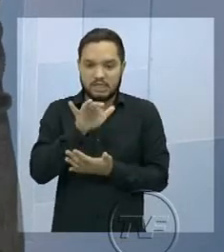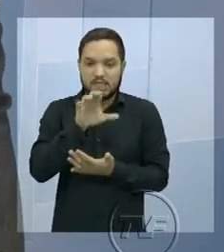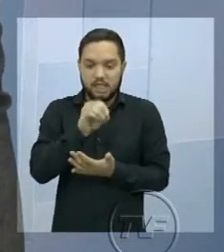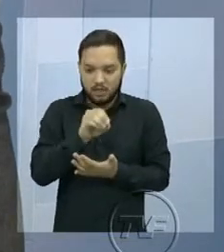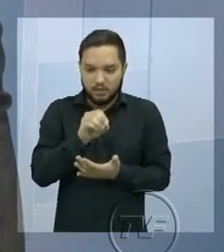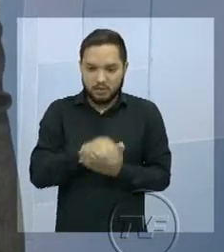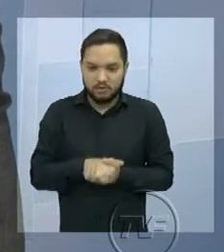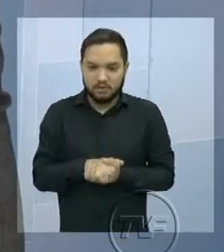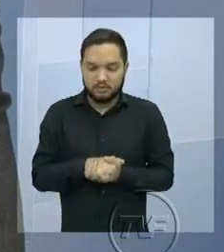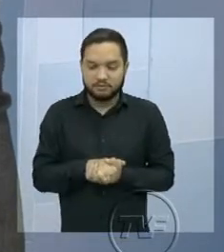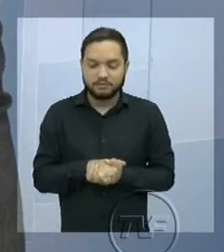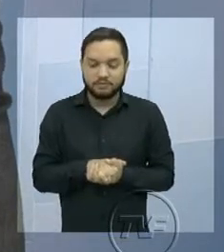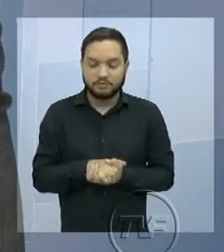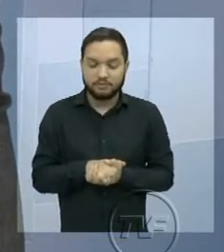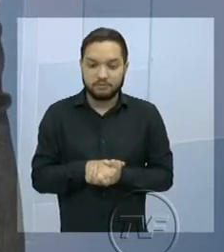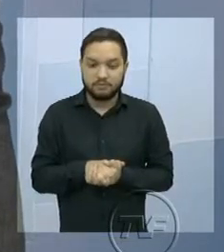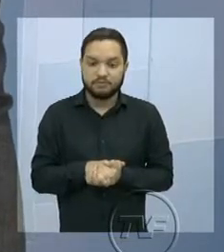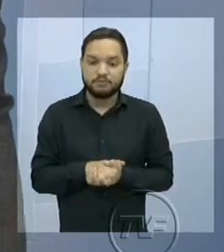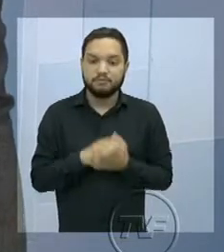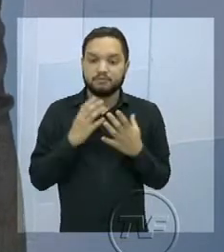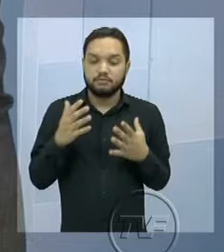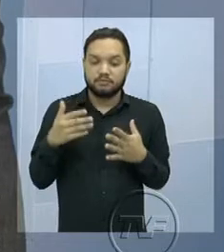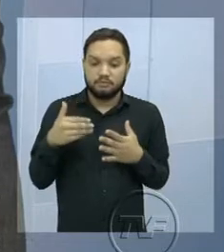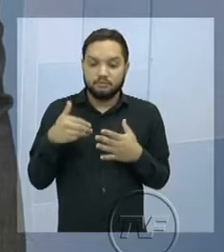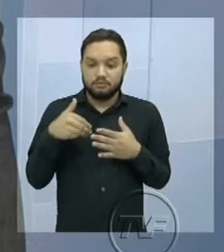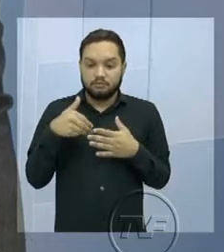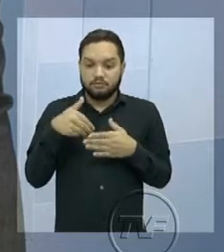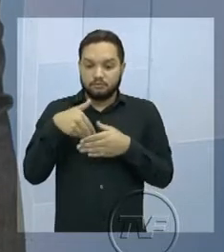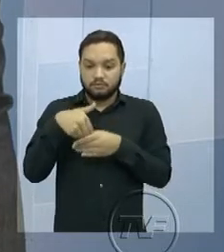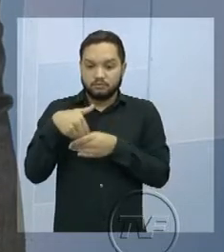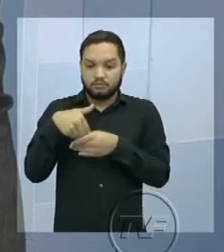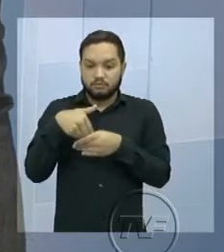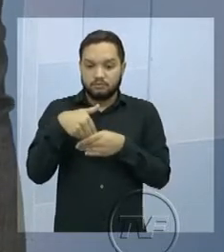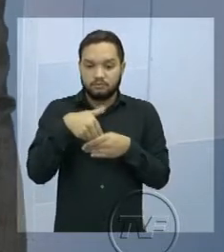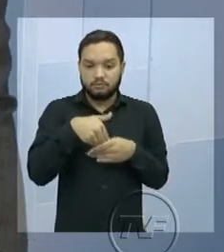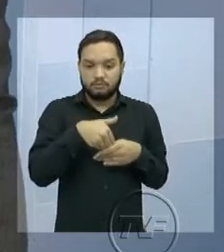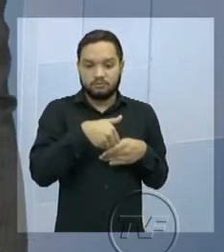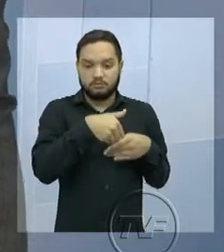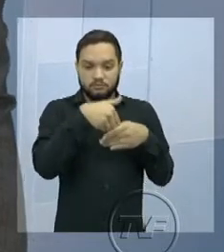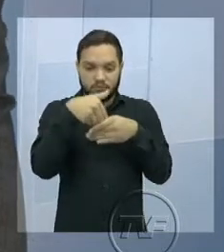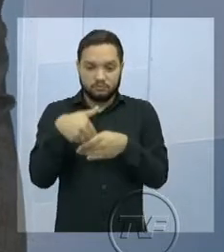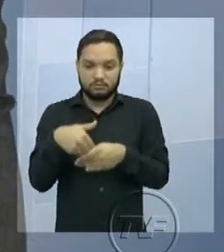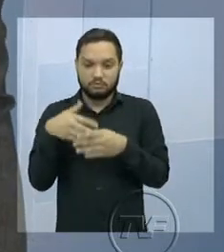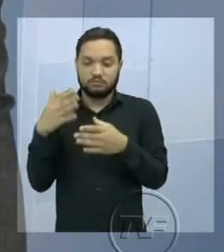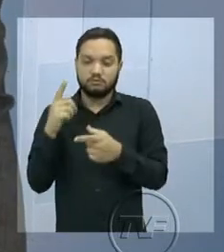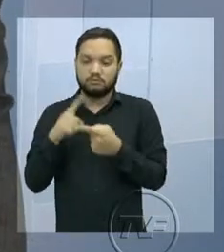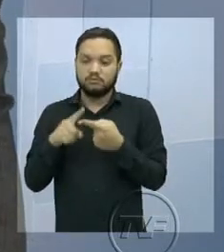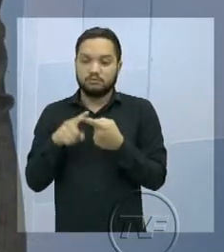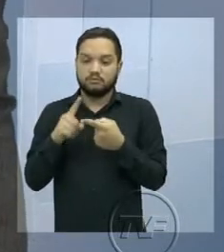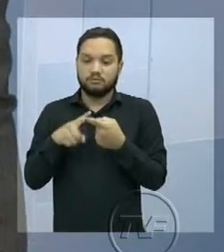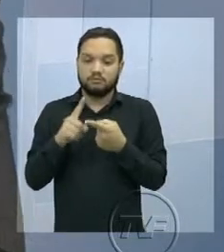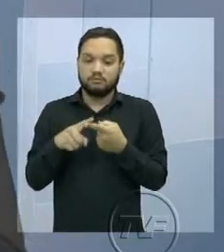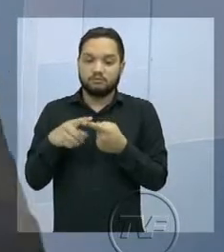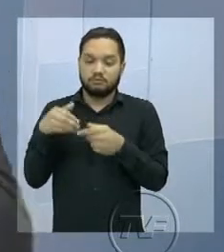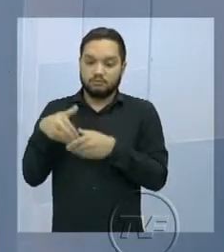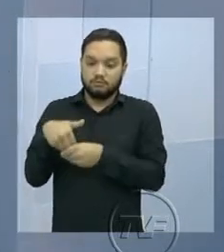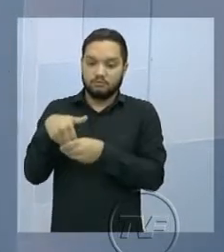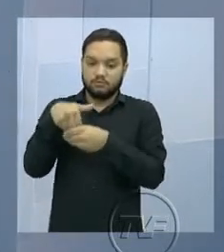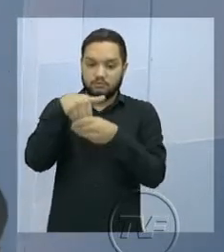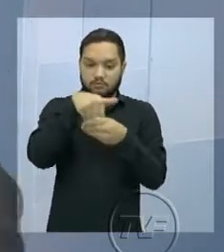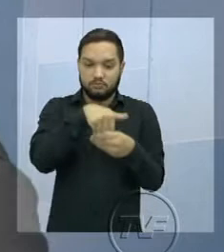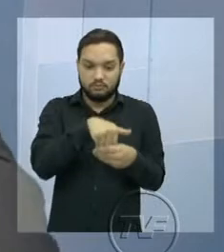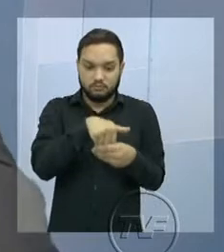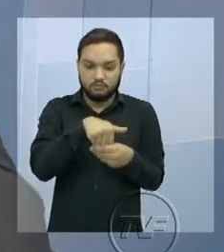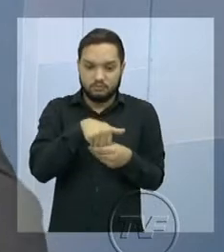Quer trazer os votos de centro-esquerda que não vão mais acompanhar o Lula e quer trazer um eleitorado de centro que está